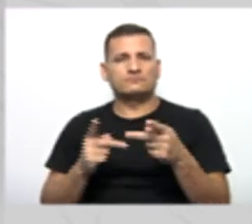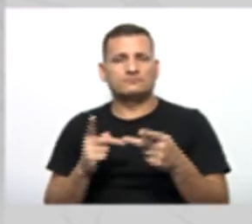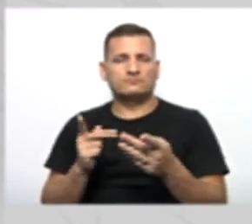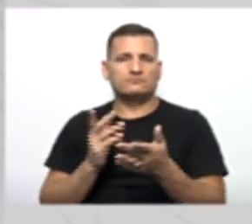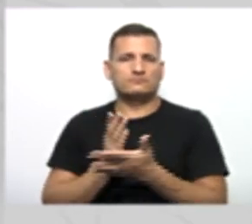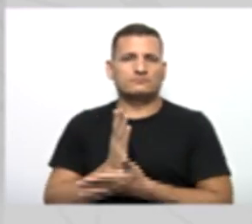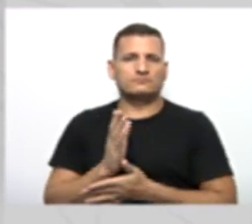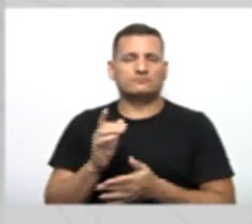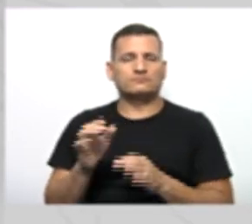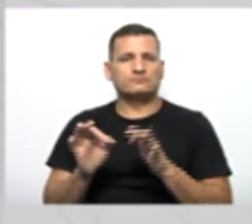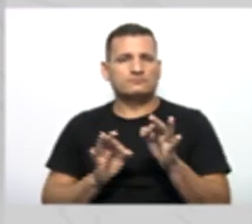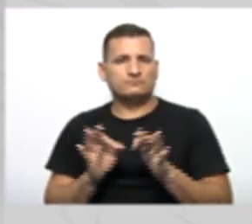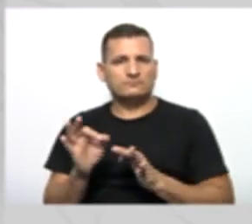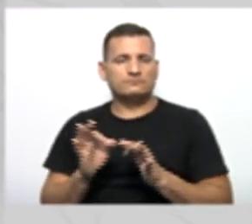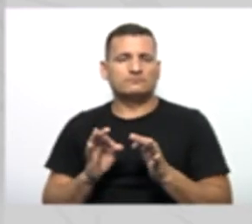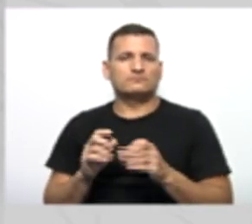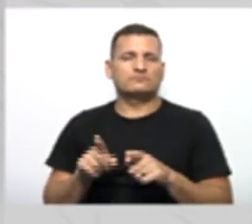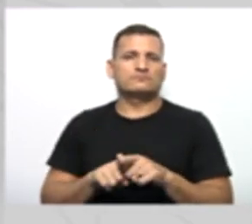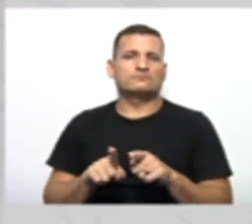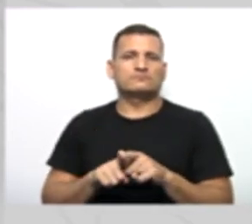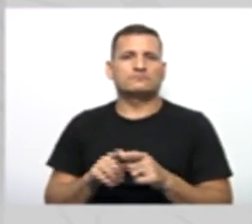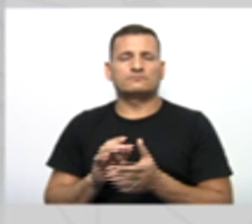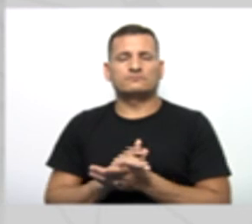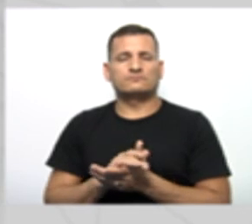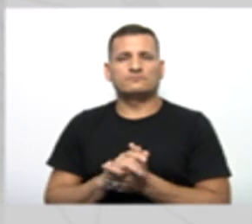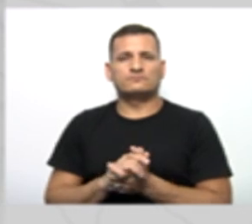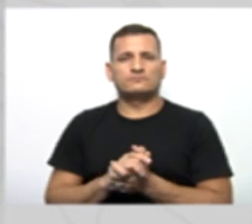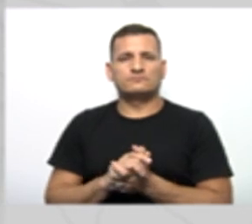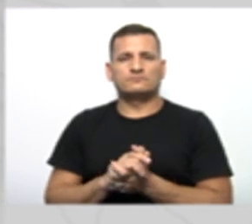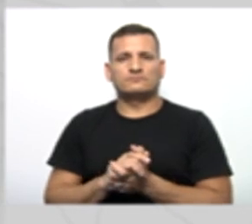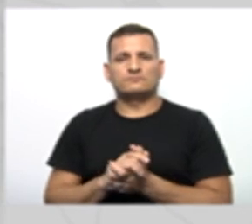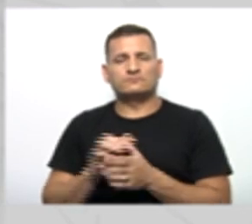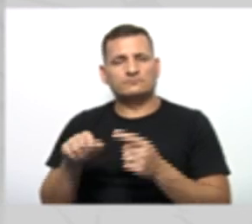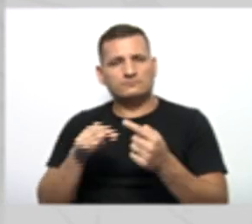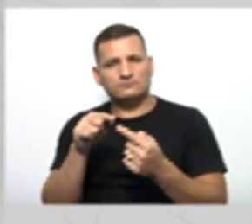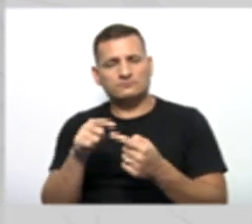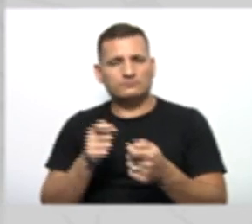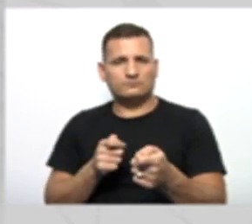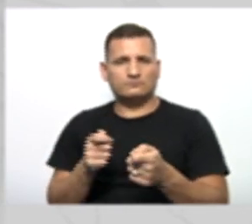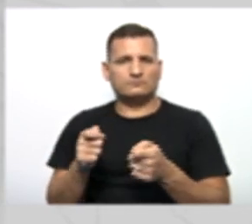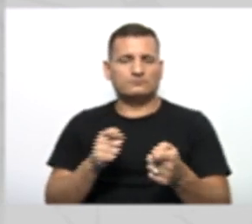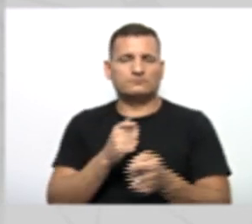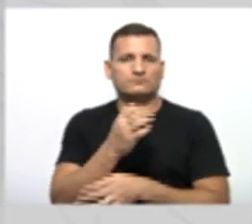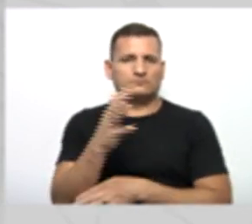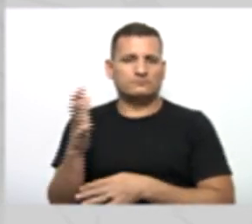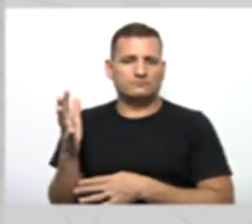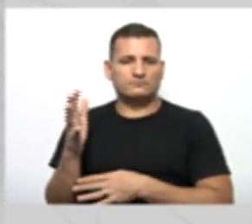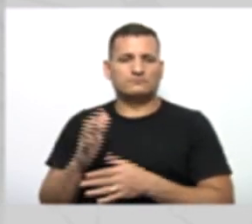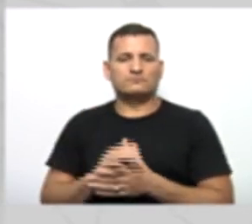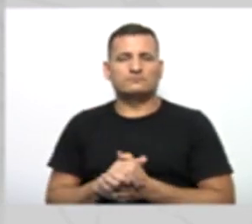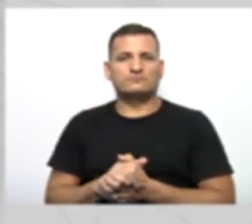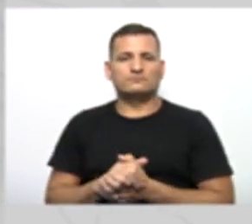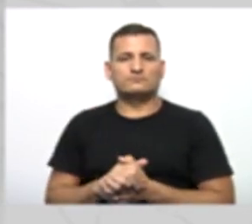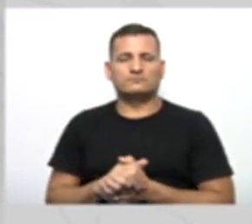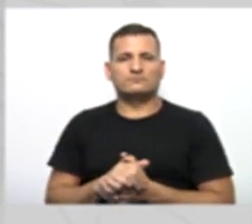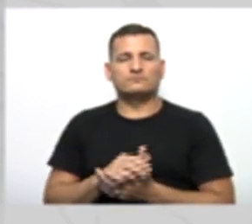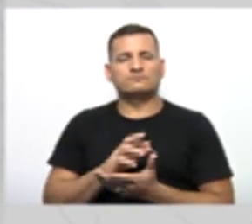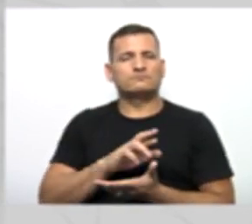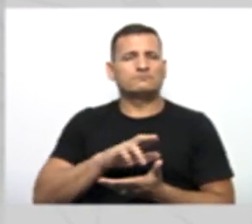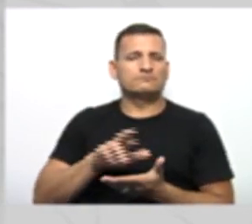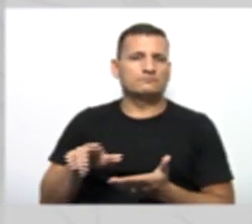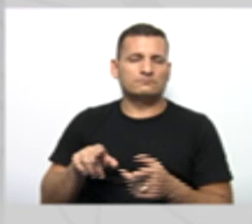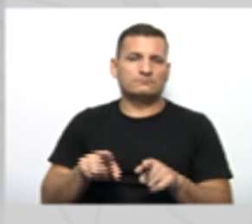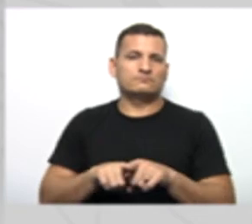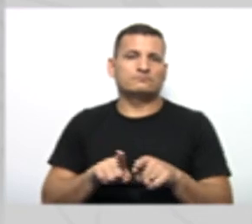aprovados, inclui as metas de controle ambiental e demais condicionantes que constituem os